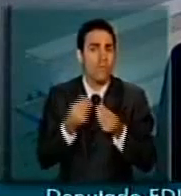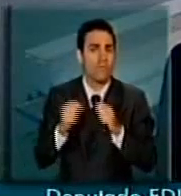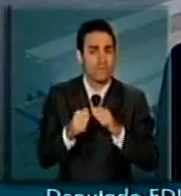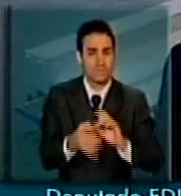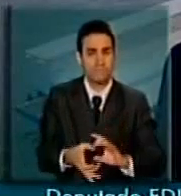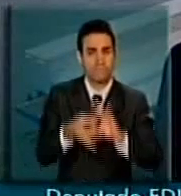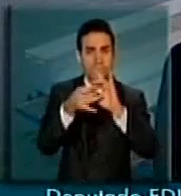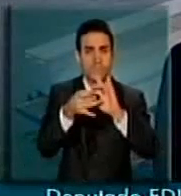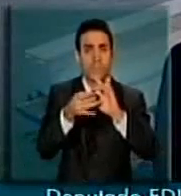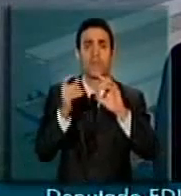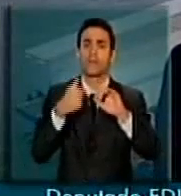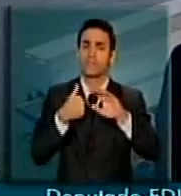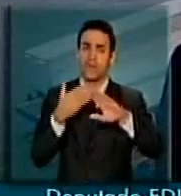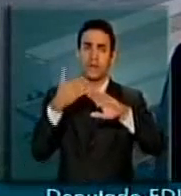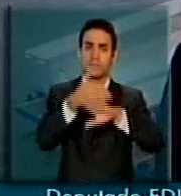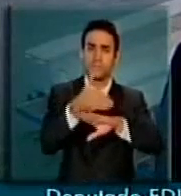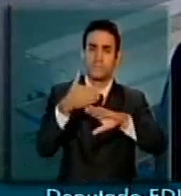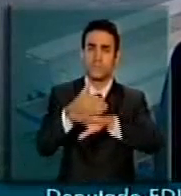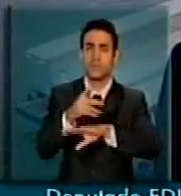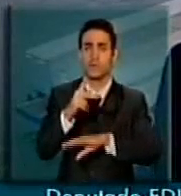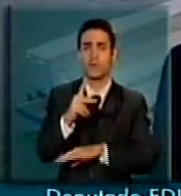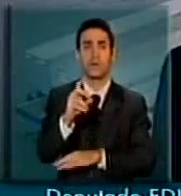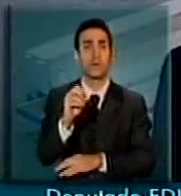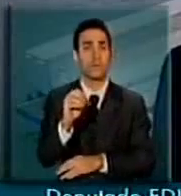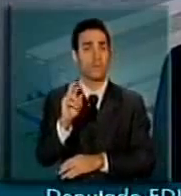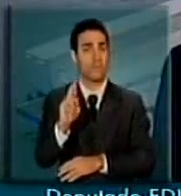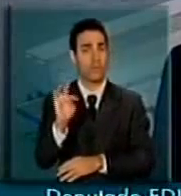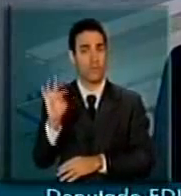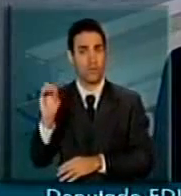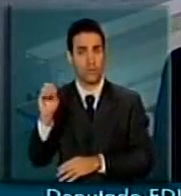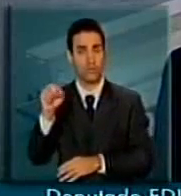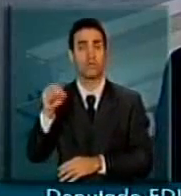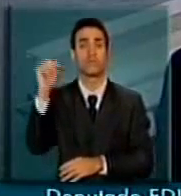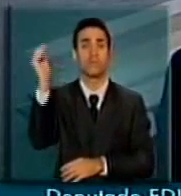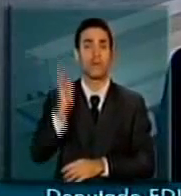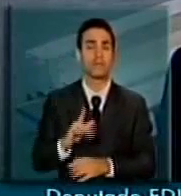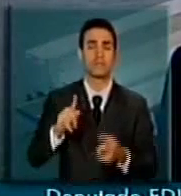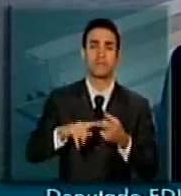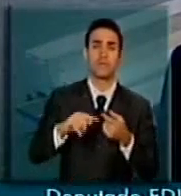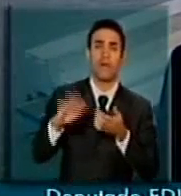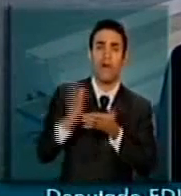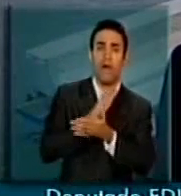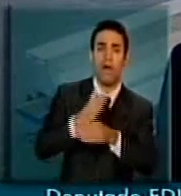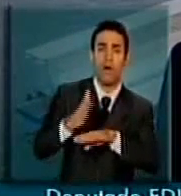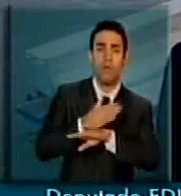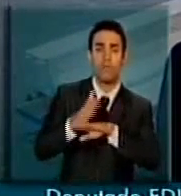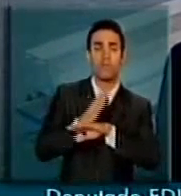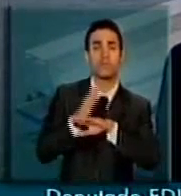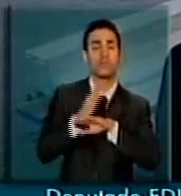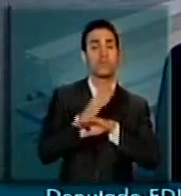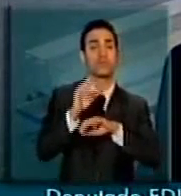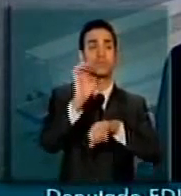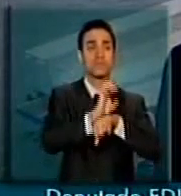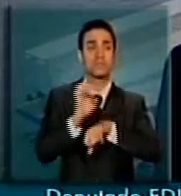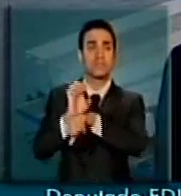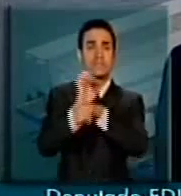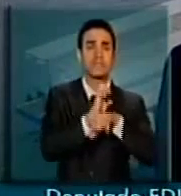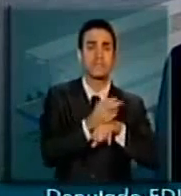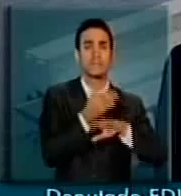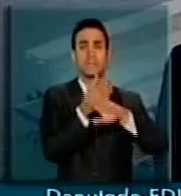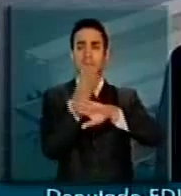visitas técnicas a vários portos do Brasil e aqui mesmo em Brasília, em vários estados também, para identificar